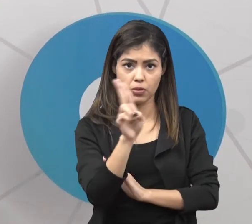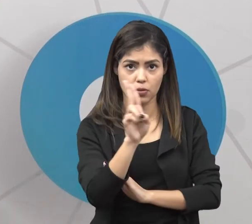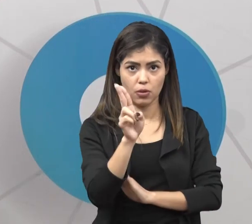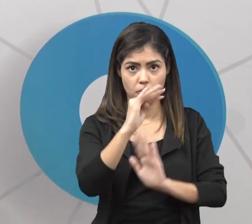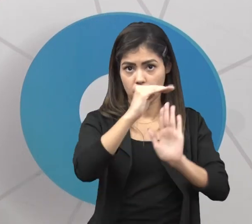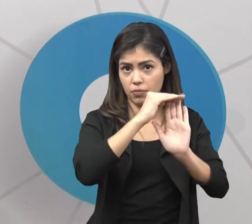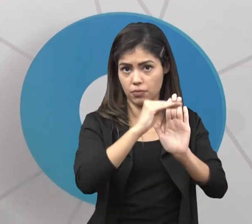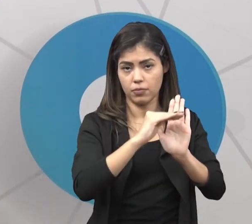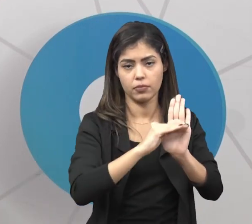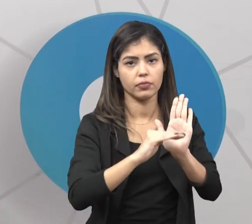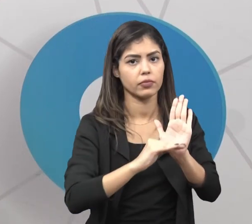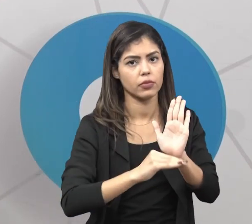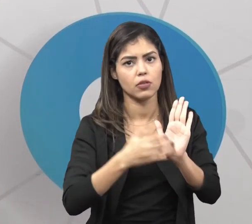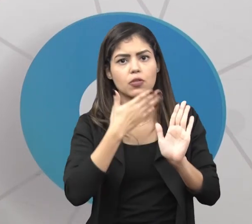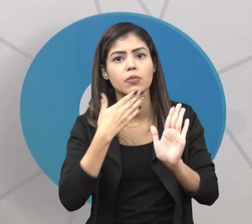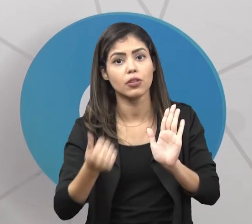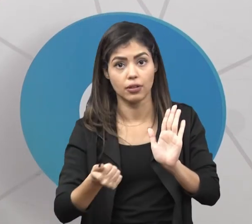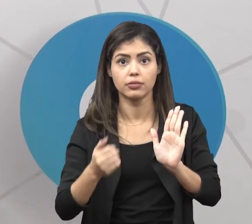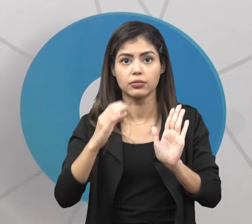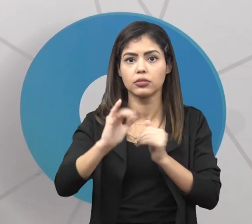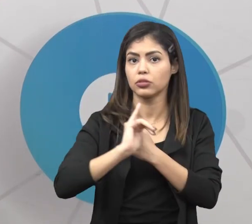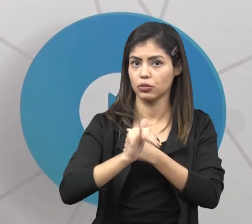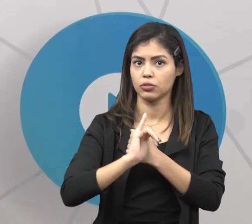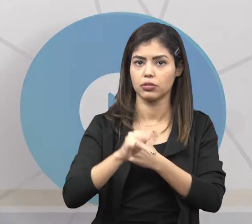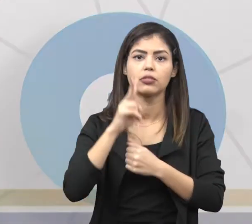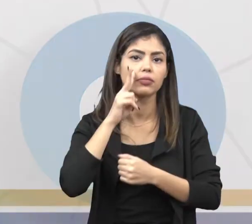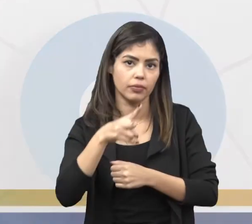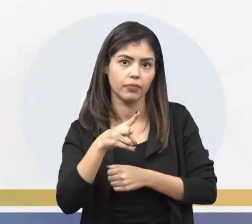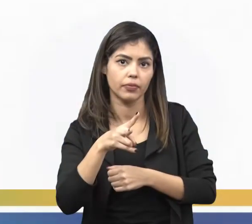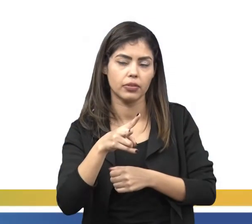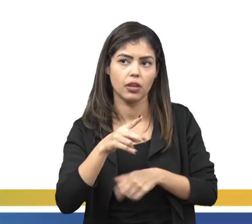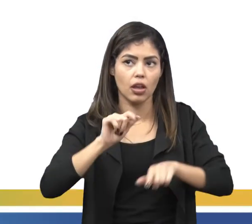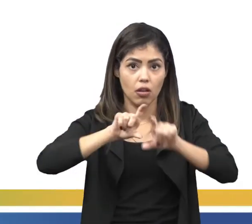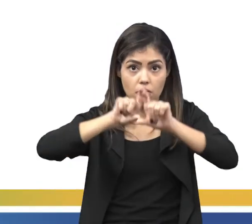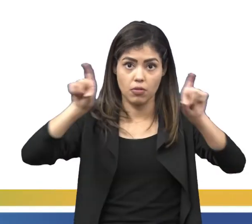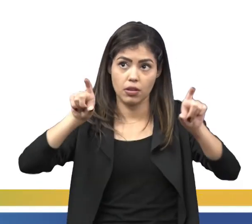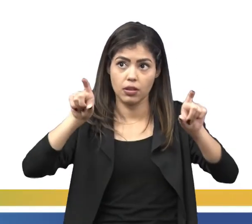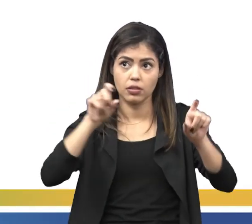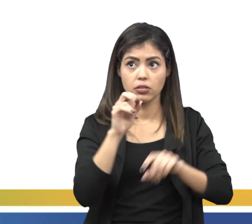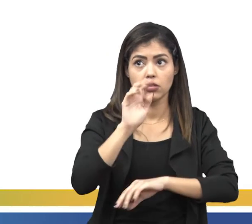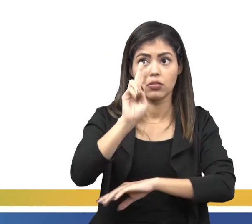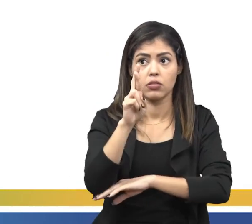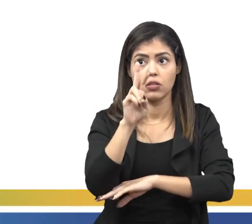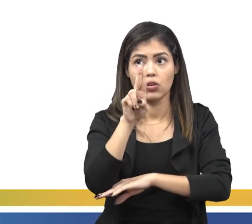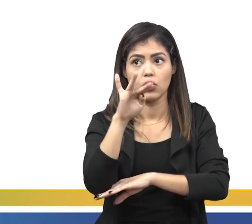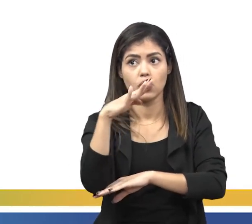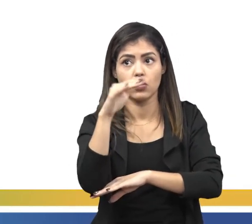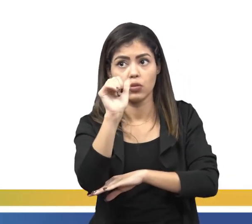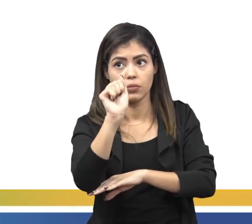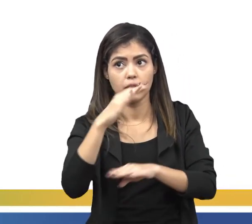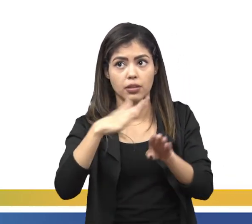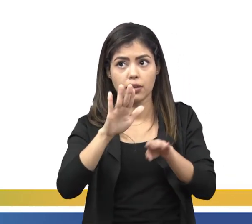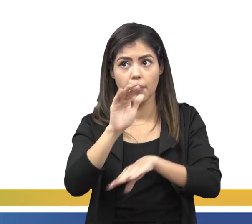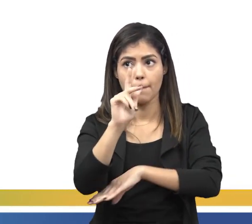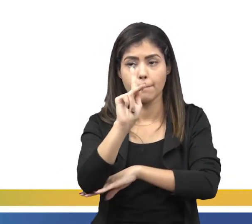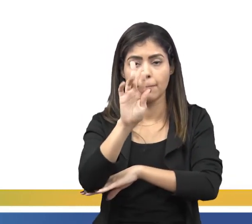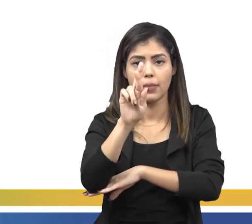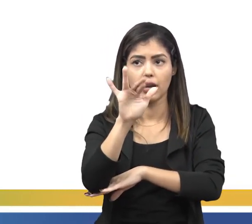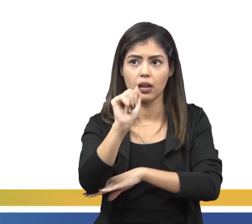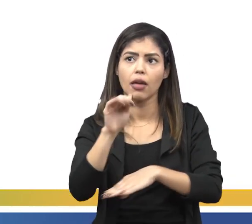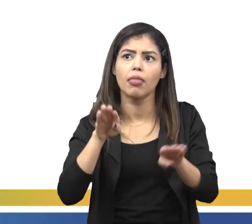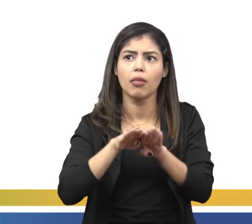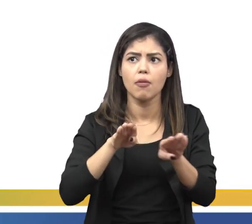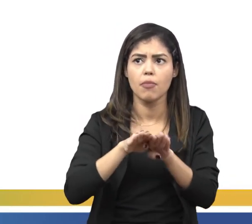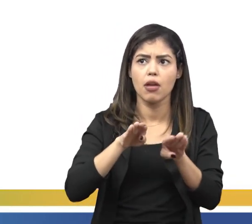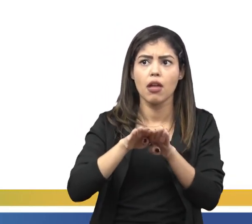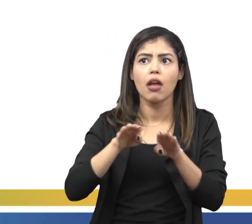alguns cronistas, os melhores cronistas brasileiros. Quero destacar aqui Rubem Braga e o Veríssimo, porque nós utilizamos